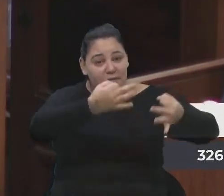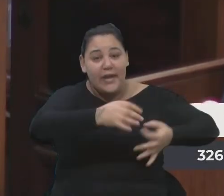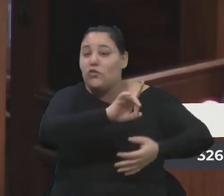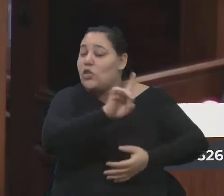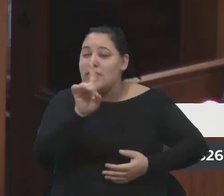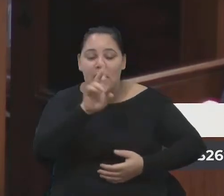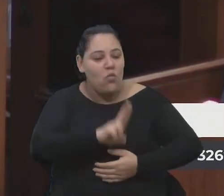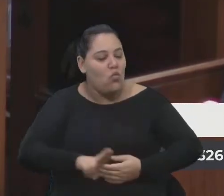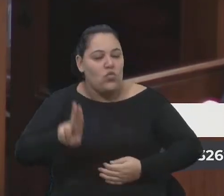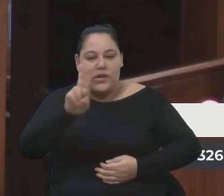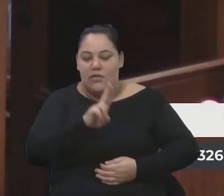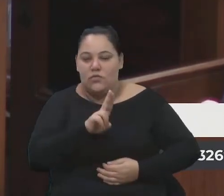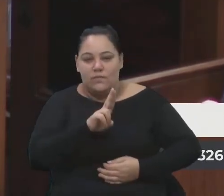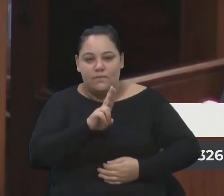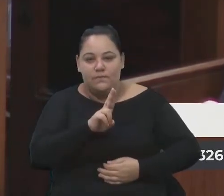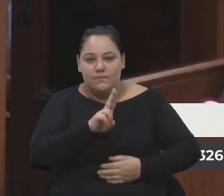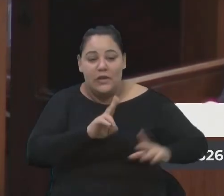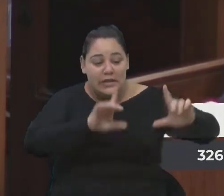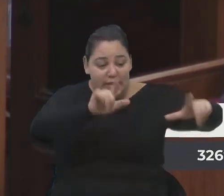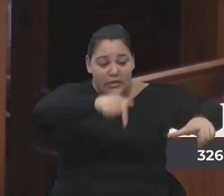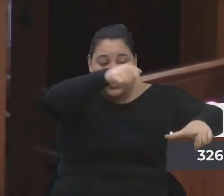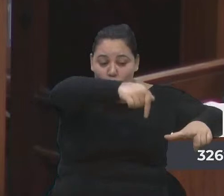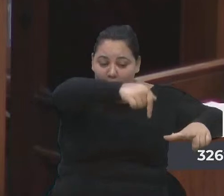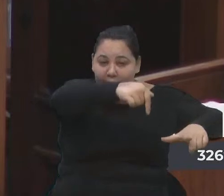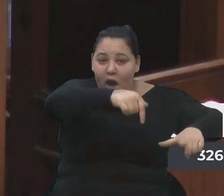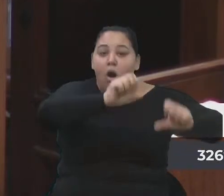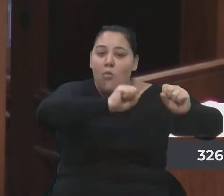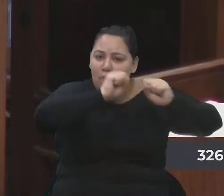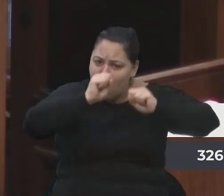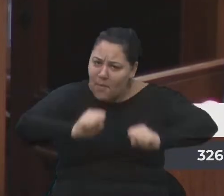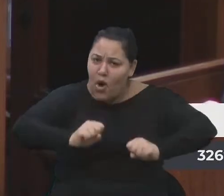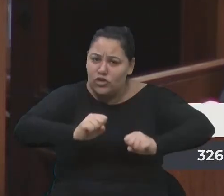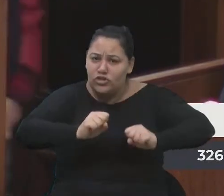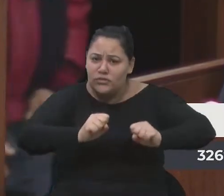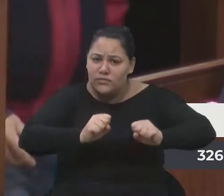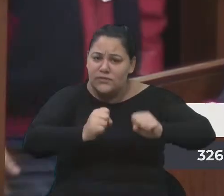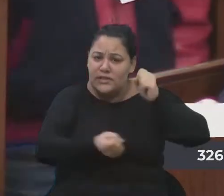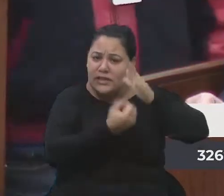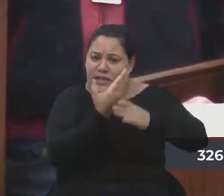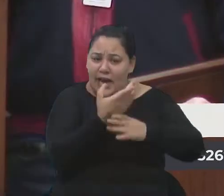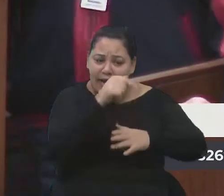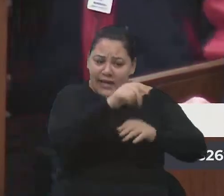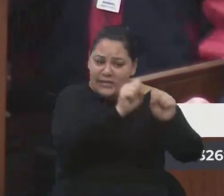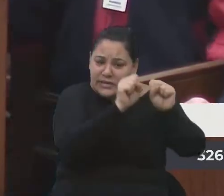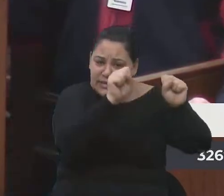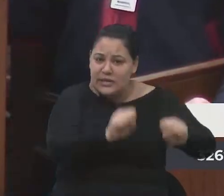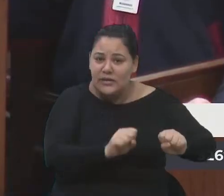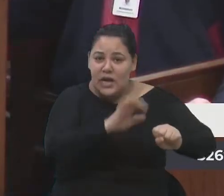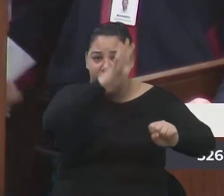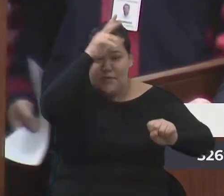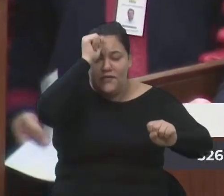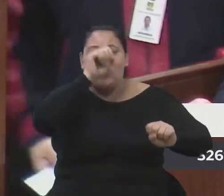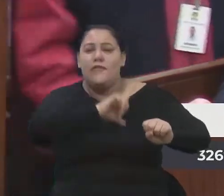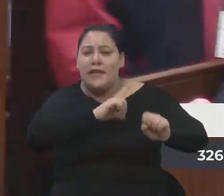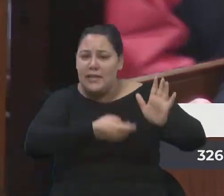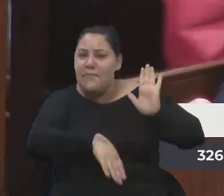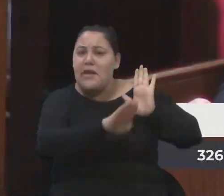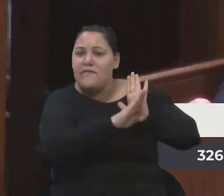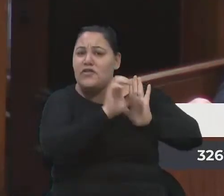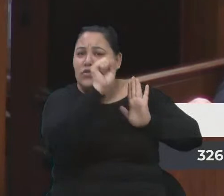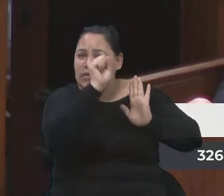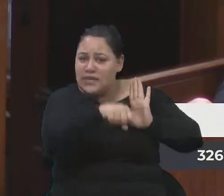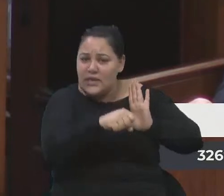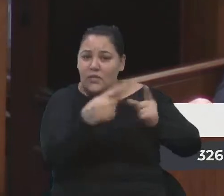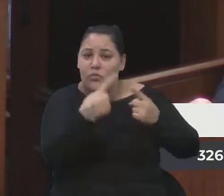utilizado, aonde que pode ser implantado esse sistema, a prefeitura vai sair ganhando, porque ela vai